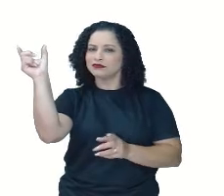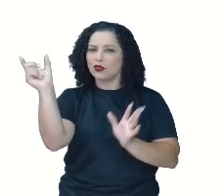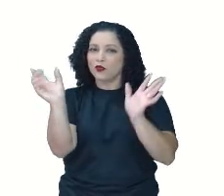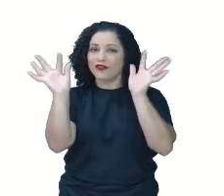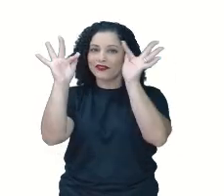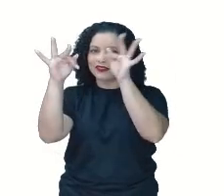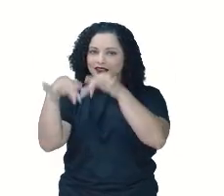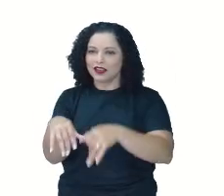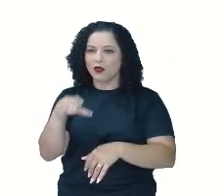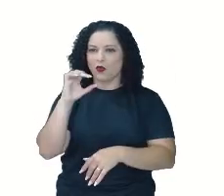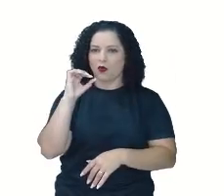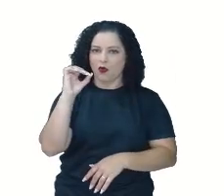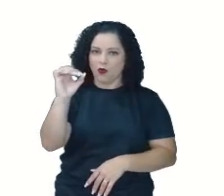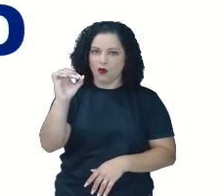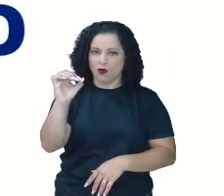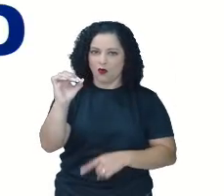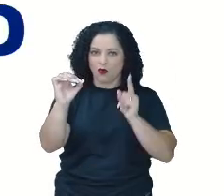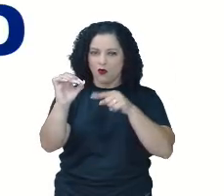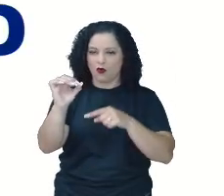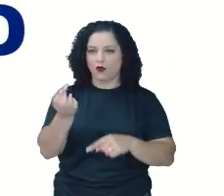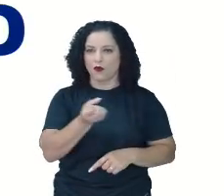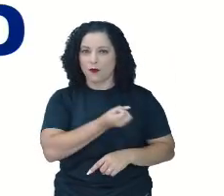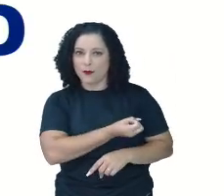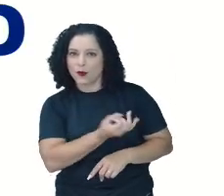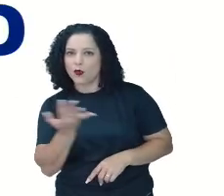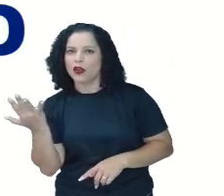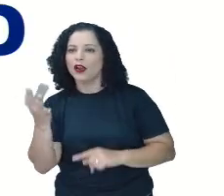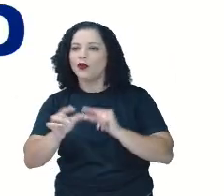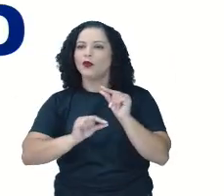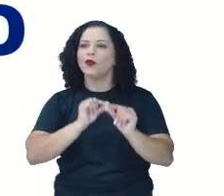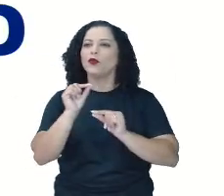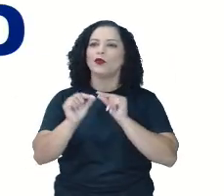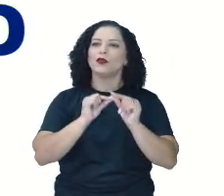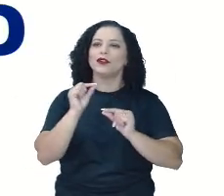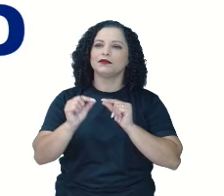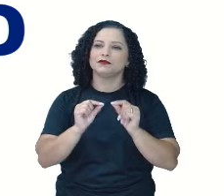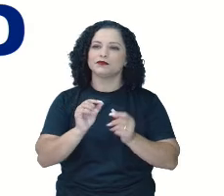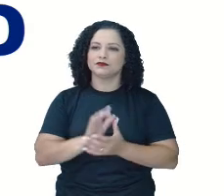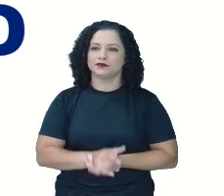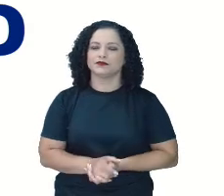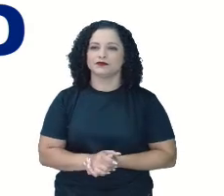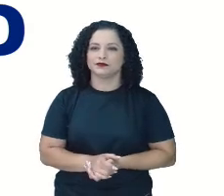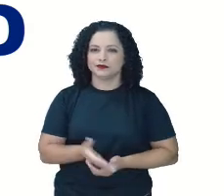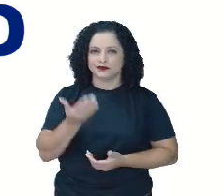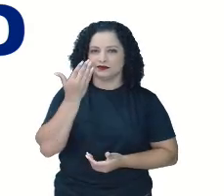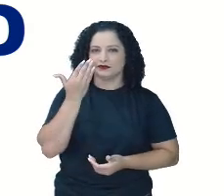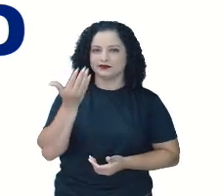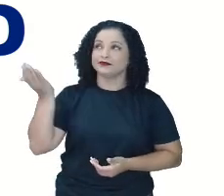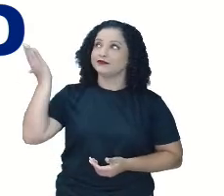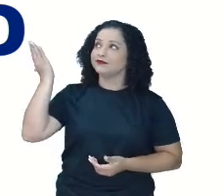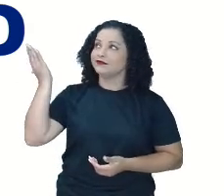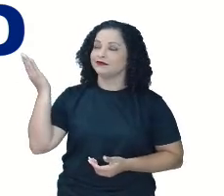terminadas com O formam um plural com, olha lá, radio,